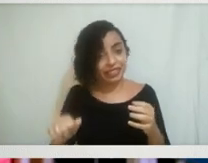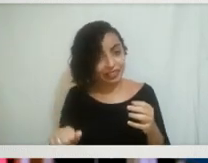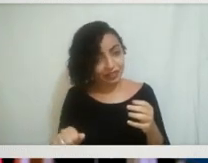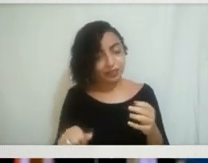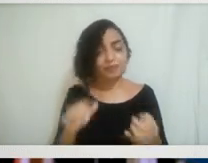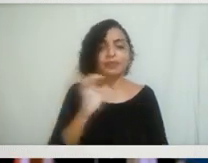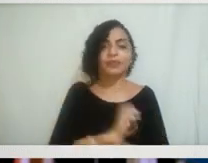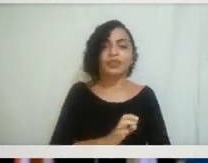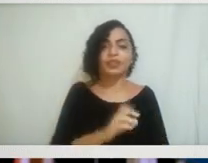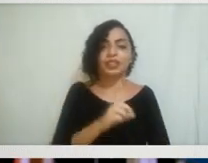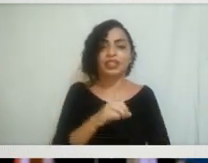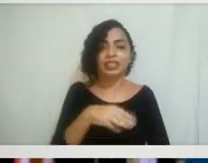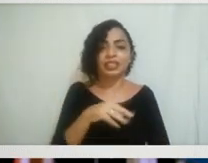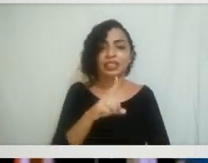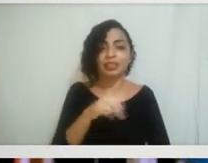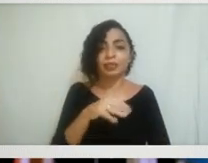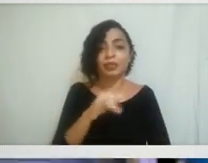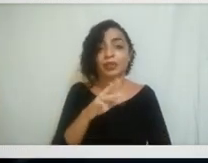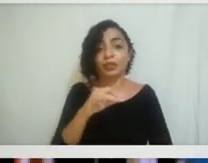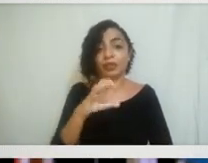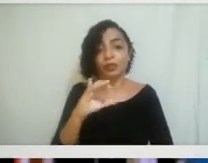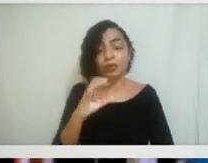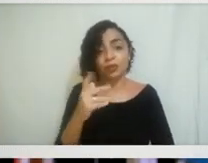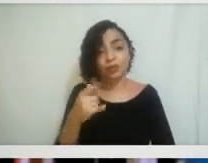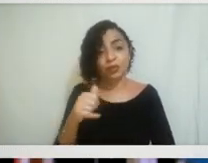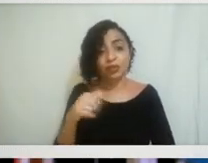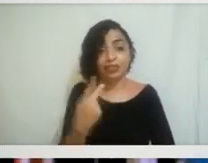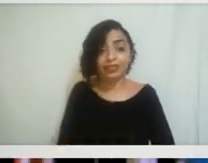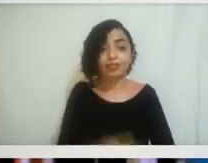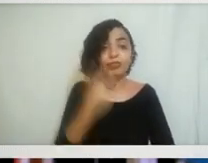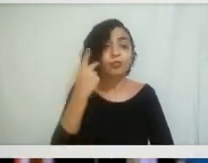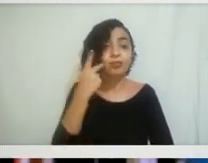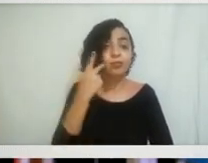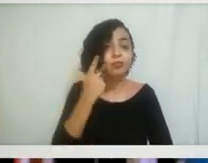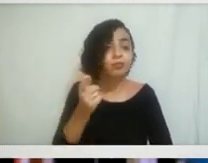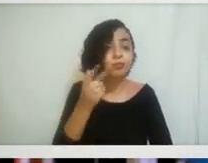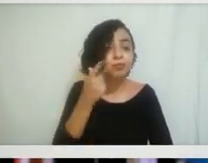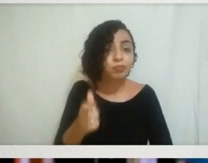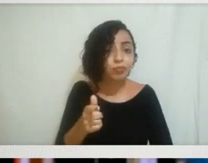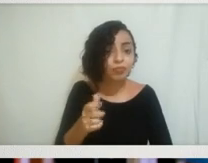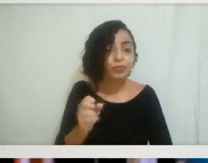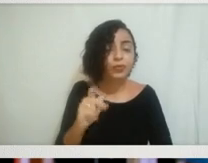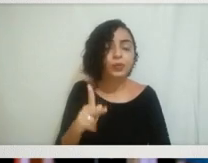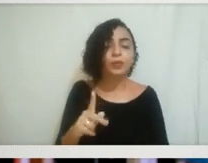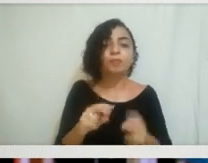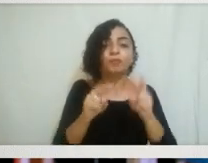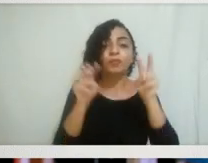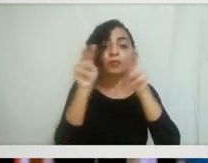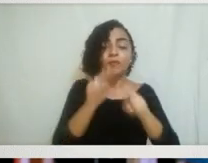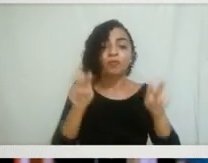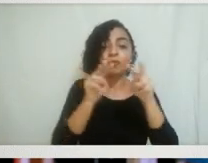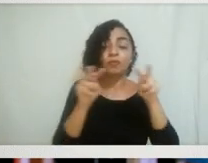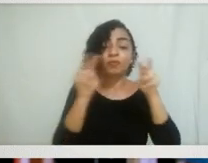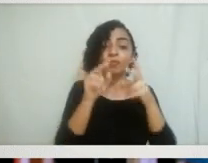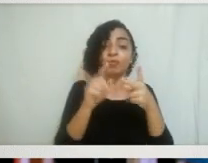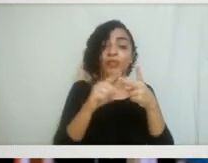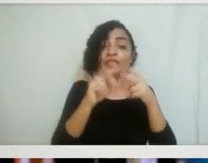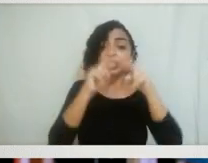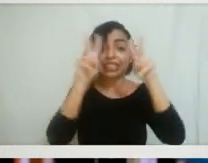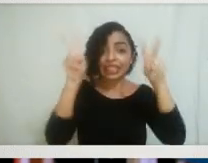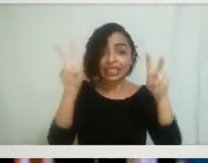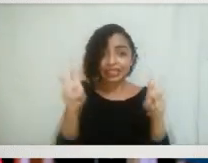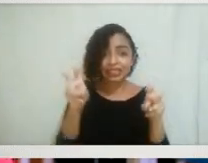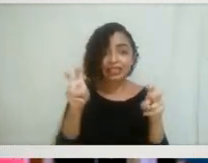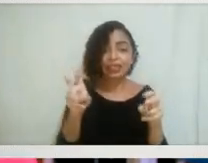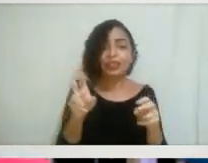pela Demócrito Rocha Edições, é uma editora daqui, de um grupo editorial daqui de Fortaleza. E conta a